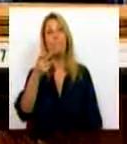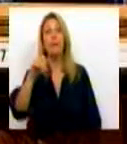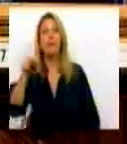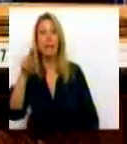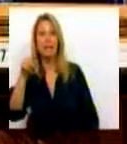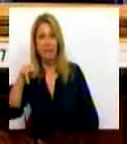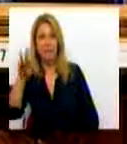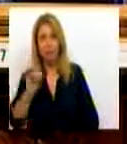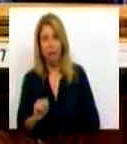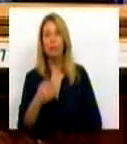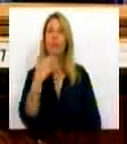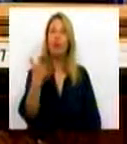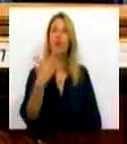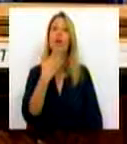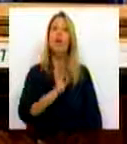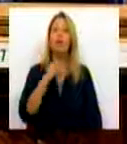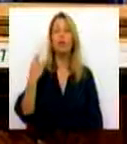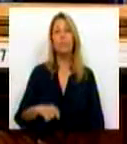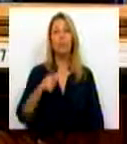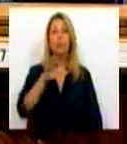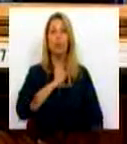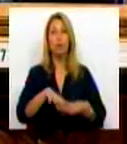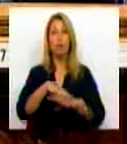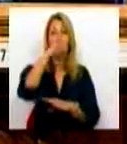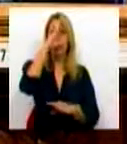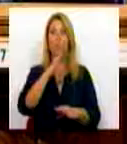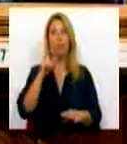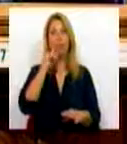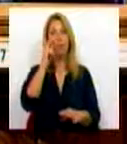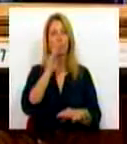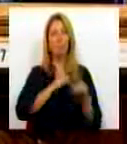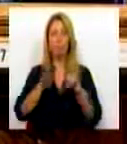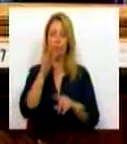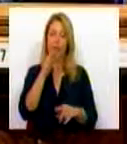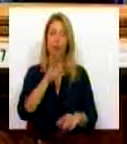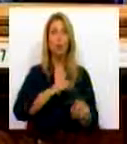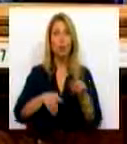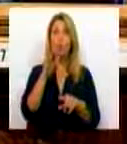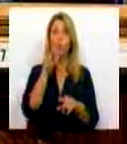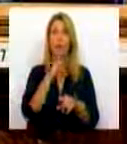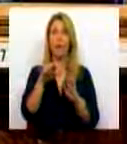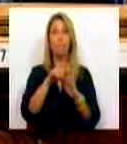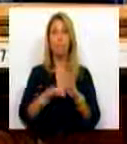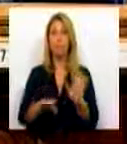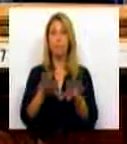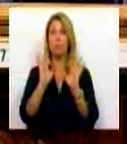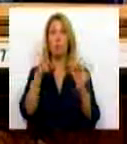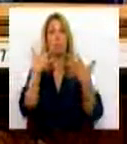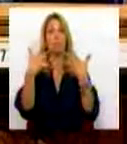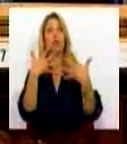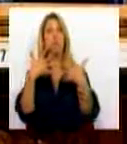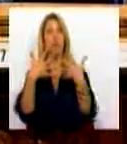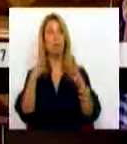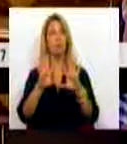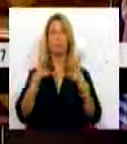Sr. Presidente, Srs. Membros do Governo, Sras. E Srs. Deputados. Srs. Deputados, princípios como a transparência e princípios